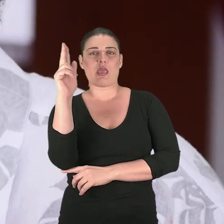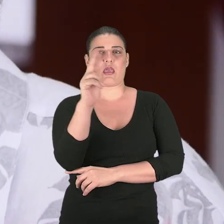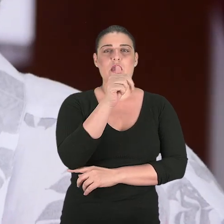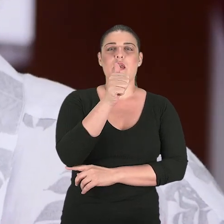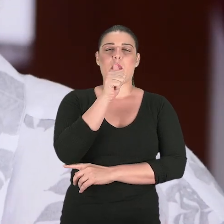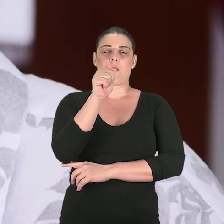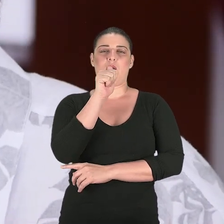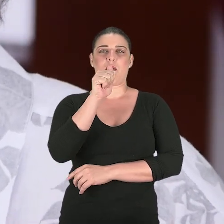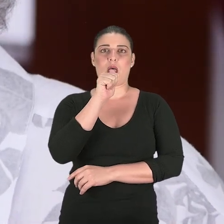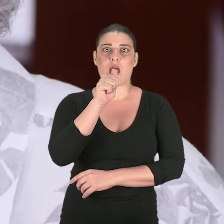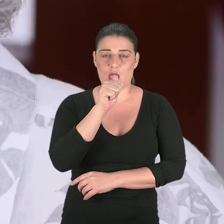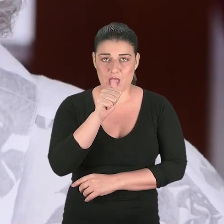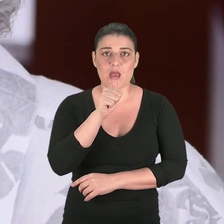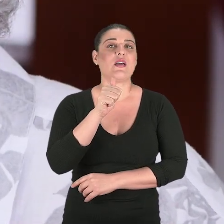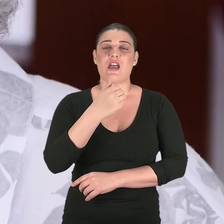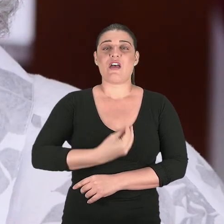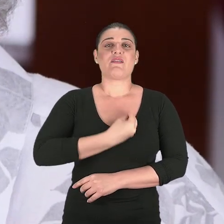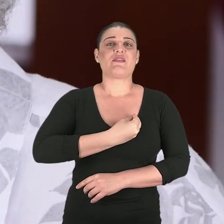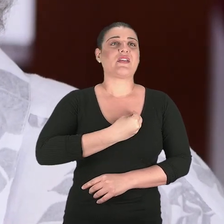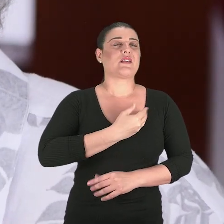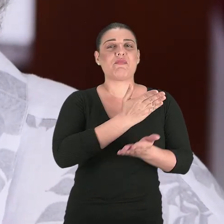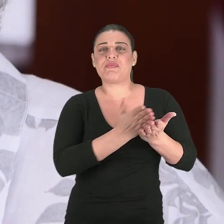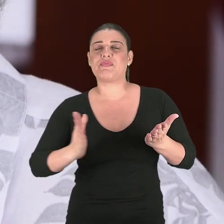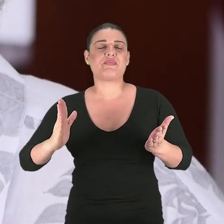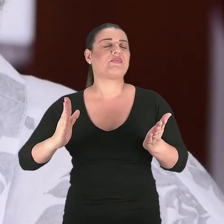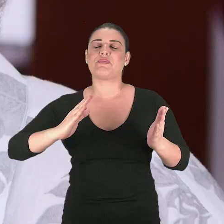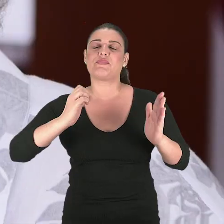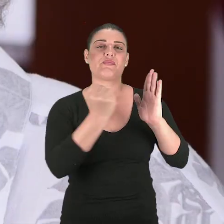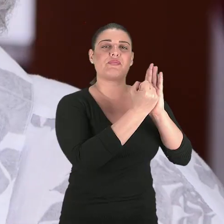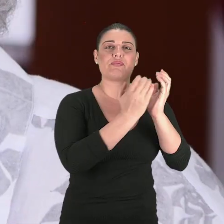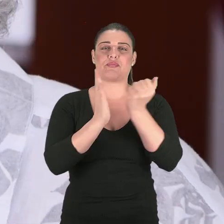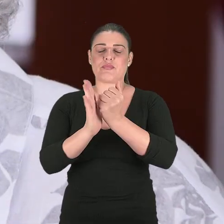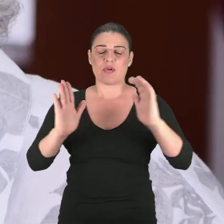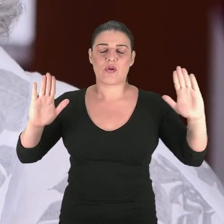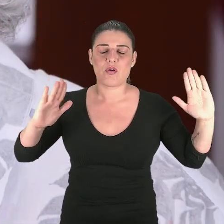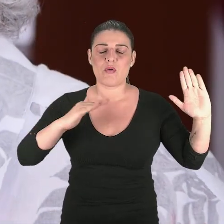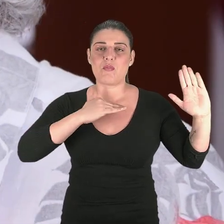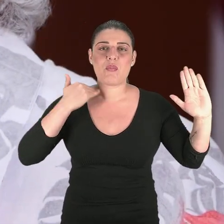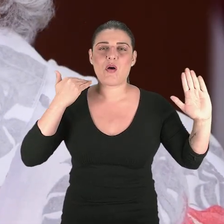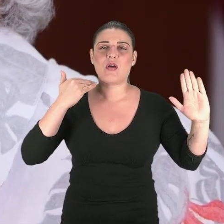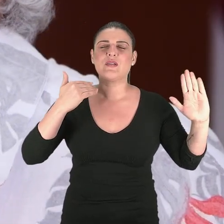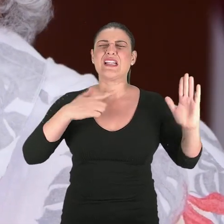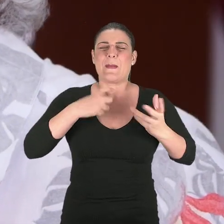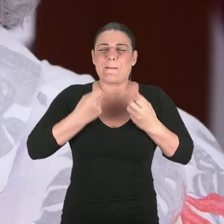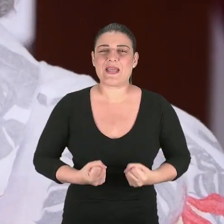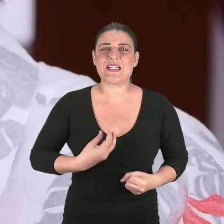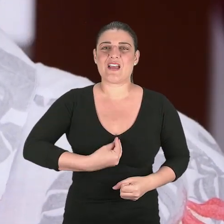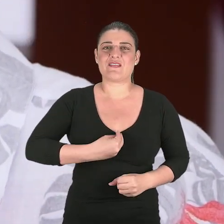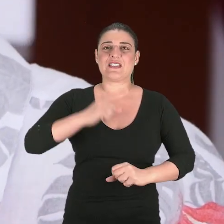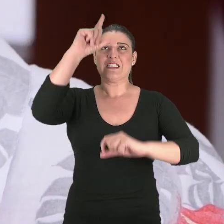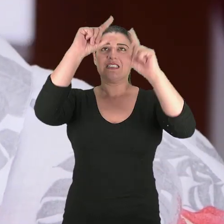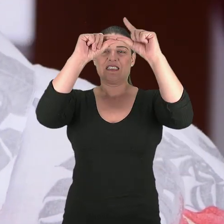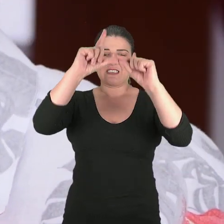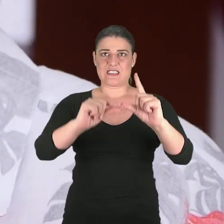da última ceia, estará à margem da vida, morto crucificado, tendo como chagas as 5 estrelas do Cruzeiro